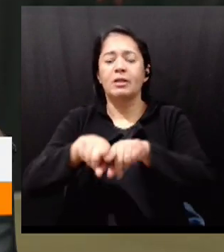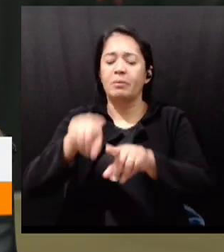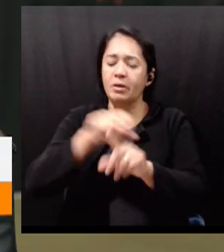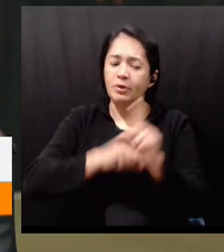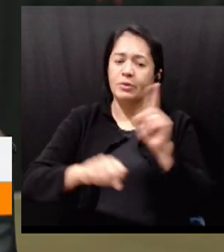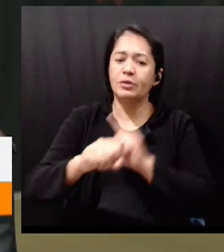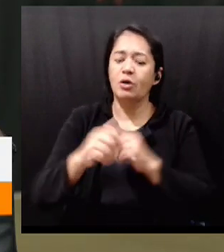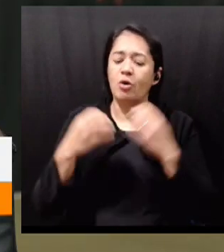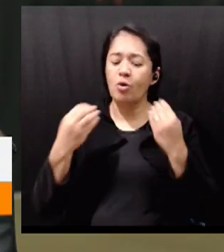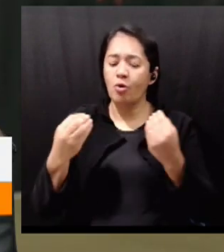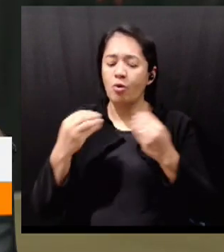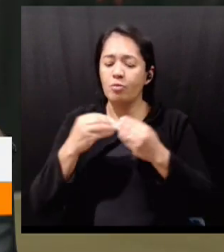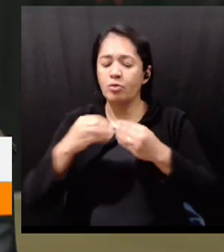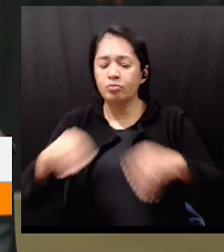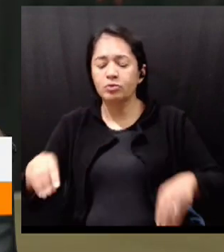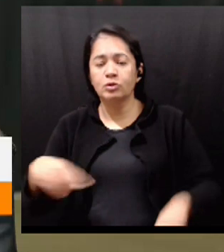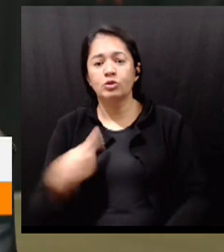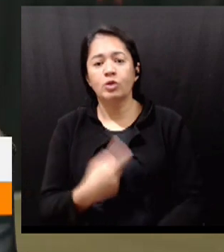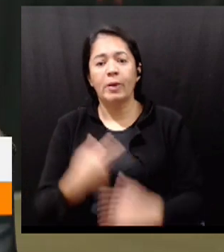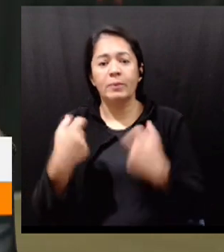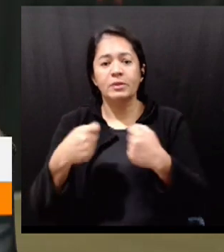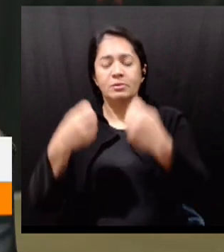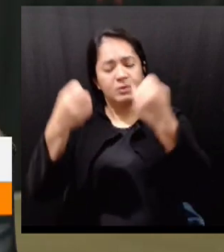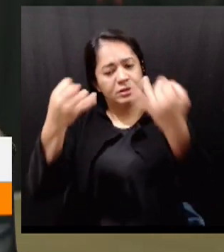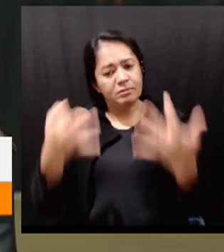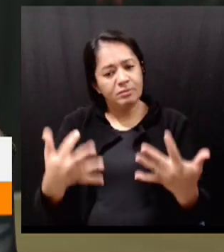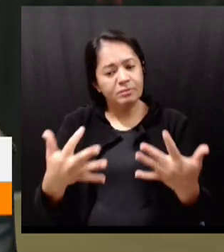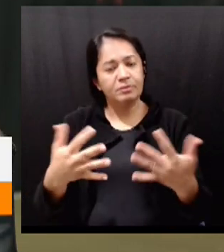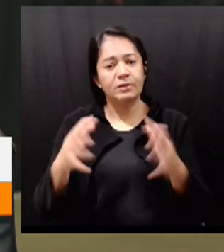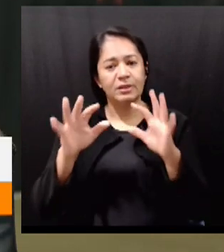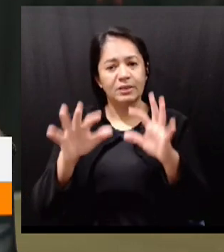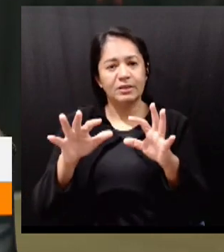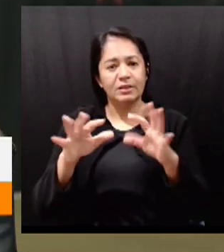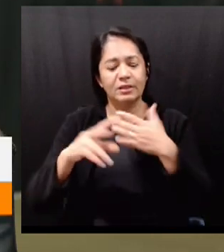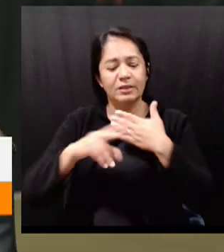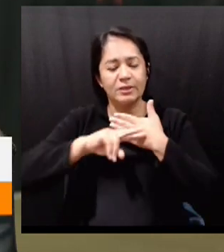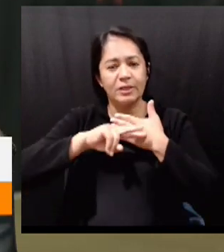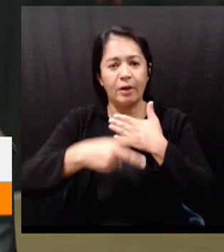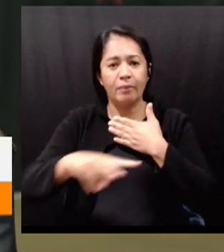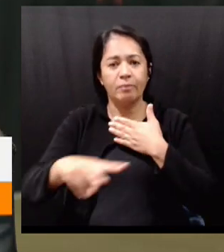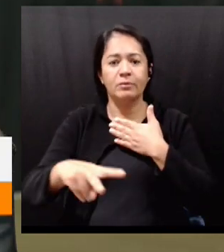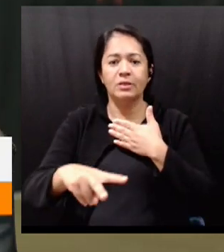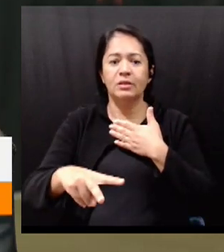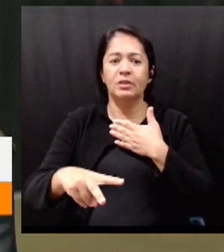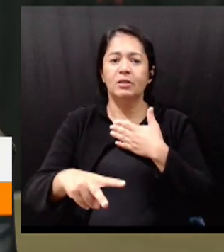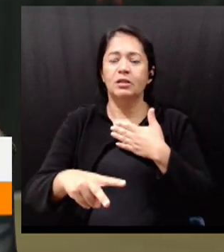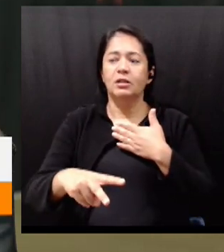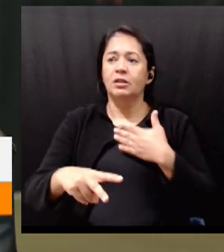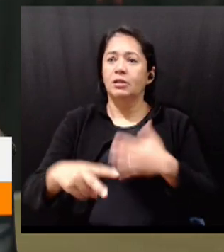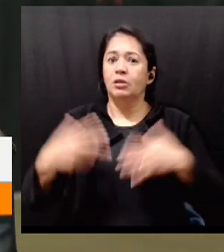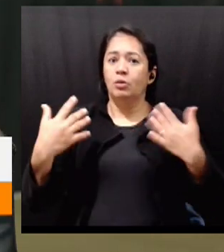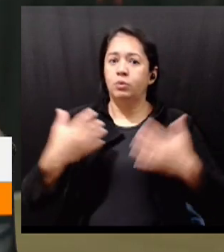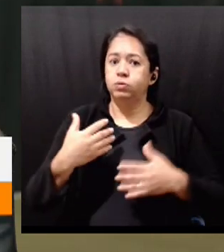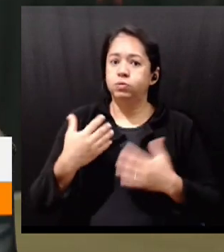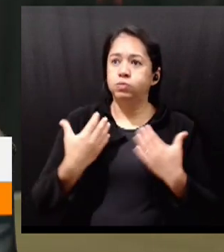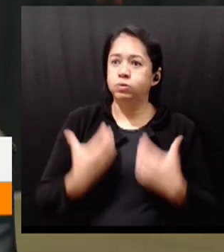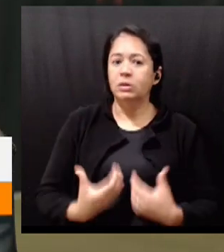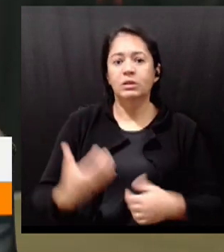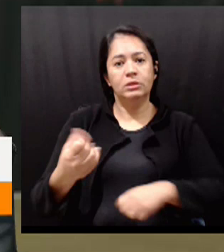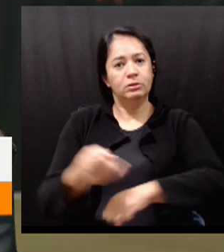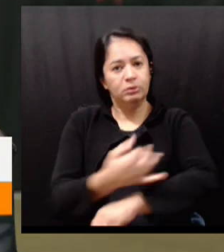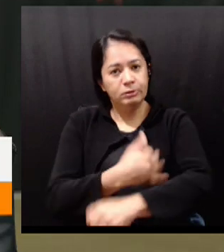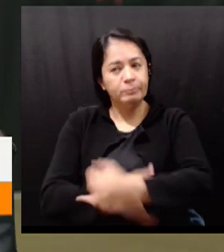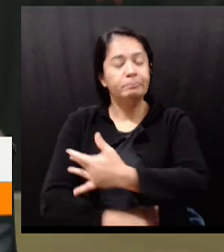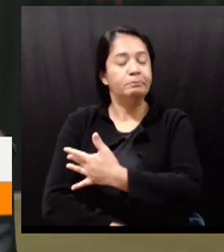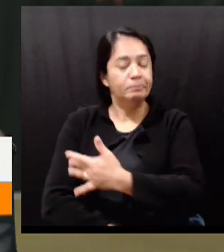gente precisa falar sobre esse impacto da exaustão emocional. Eh, as mulheres